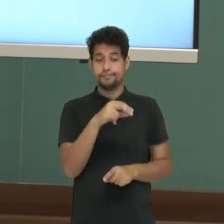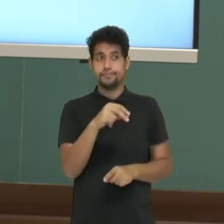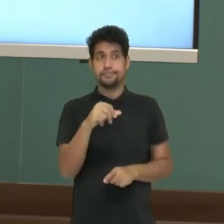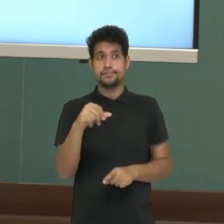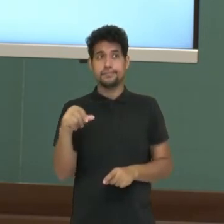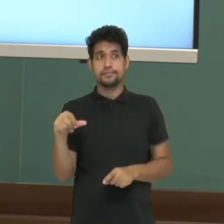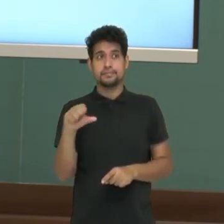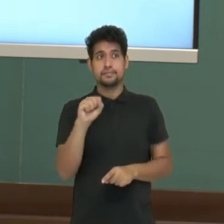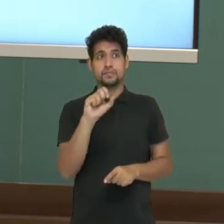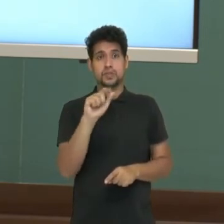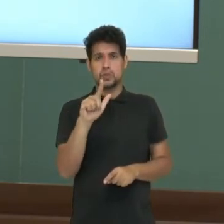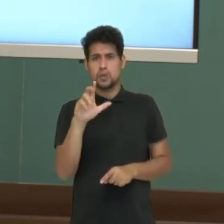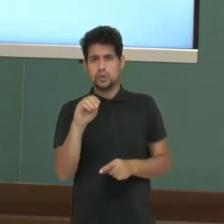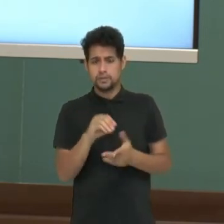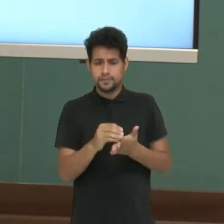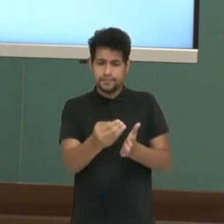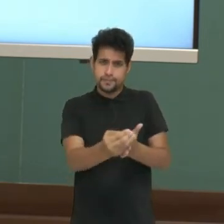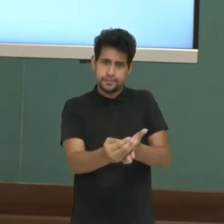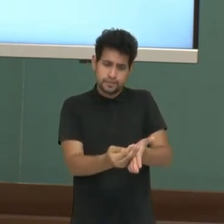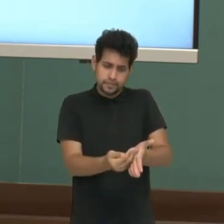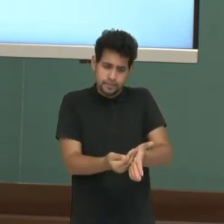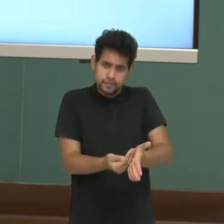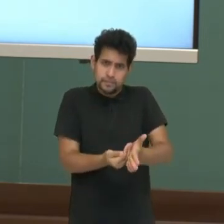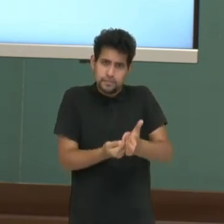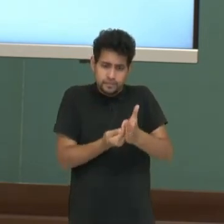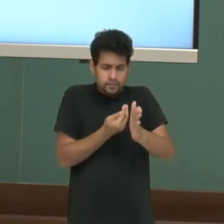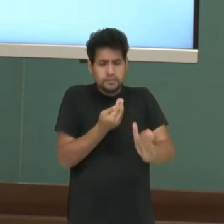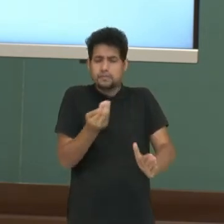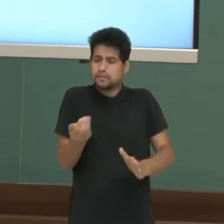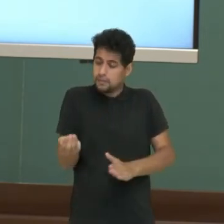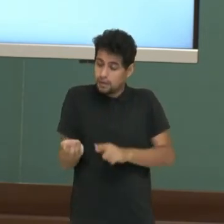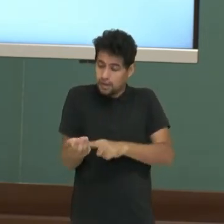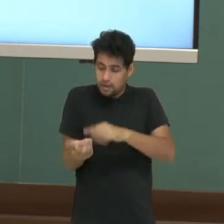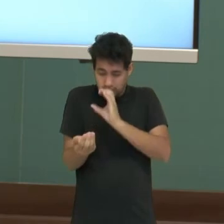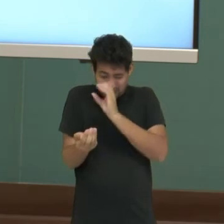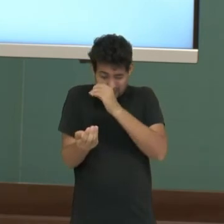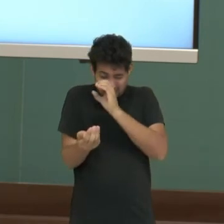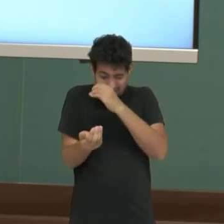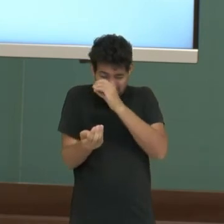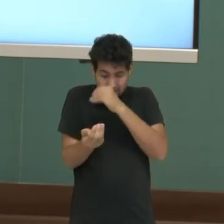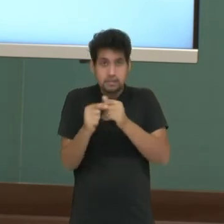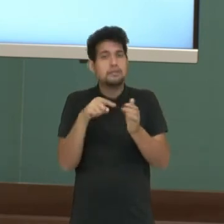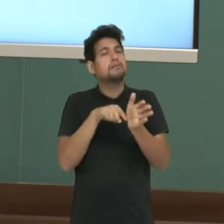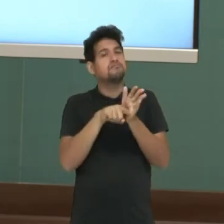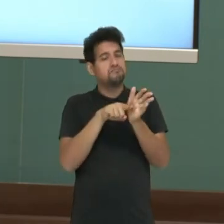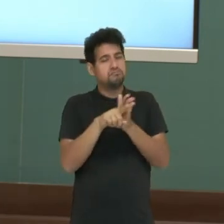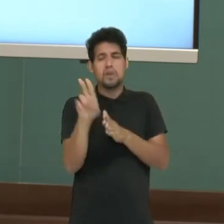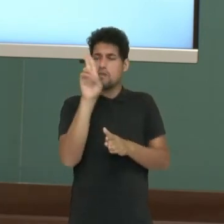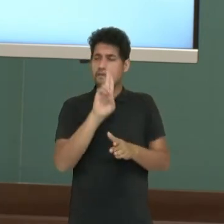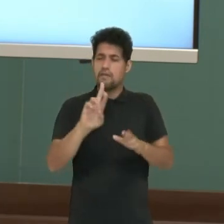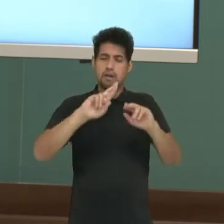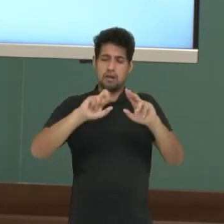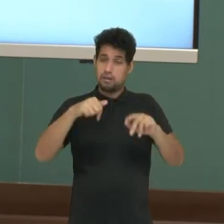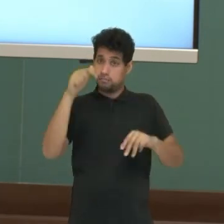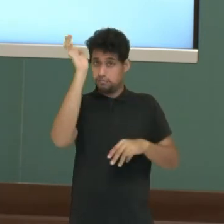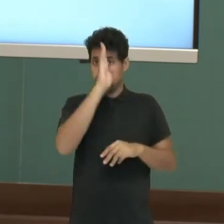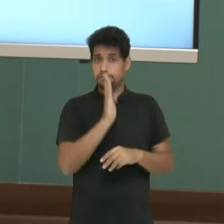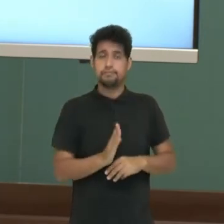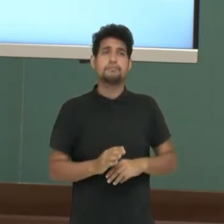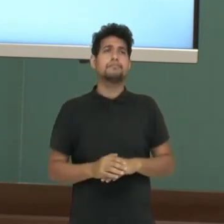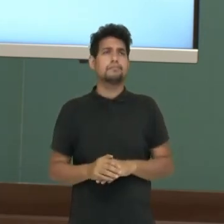do solo ali os musgos para levar para o continente, aqui na América do Sul, e fazer pesquisas nas universidades brasileiras,